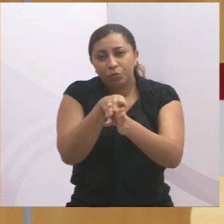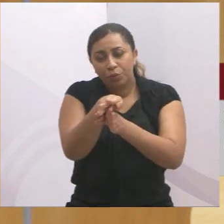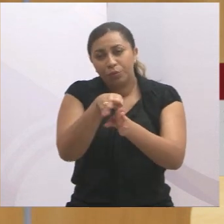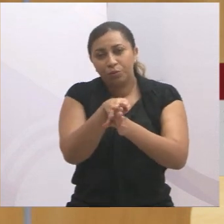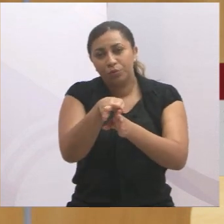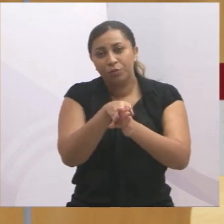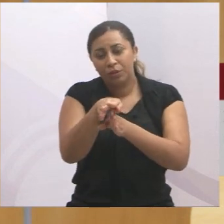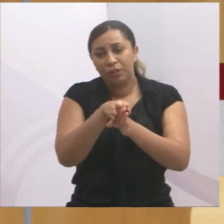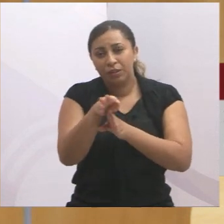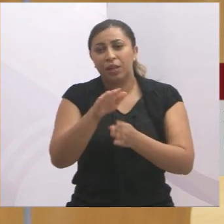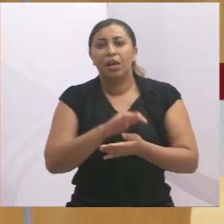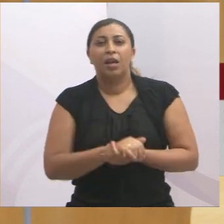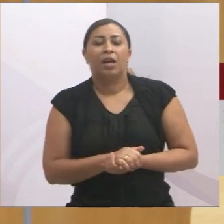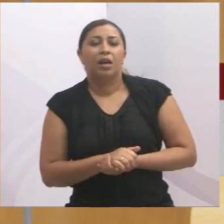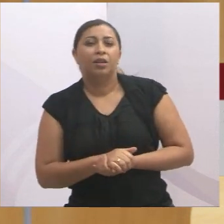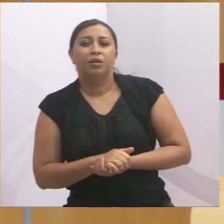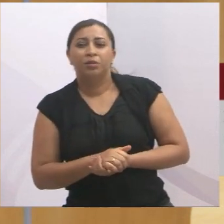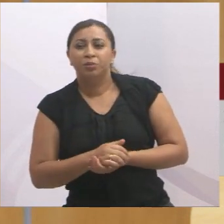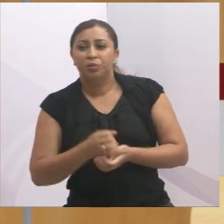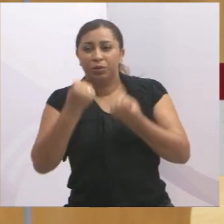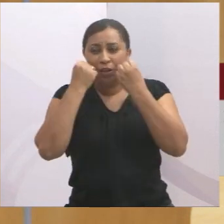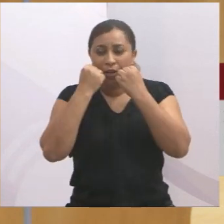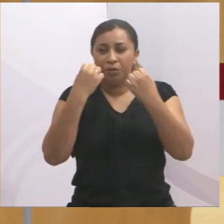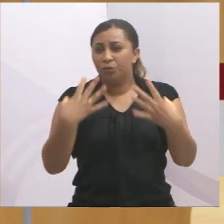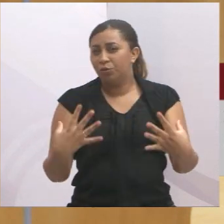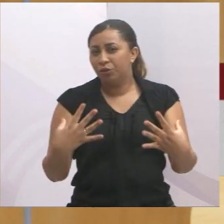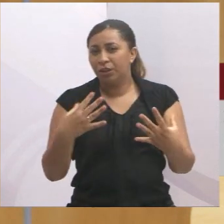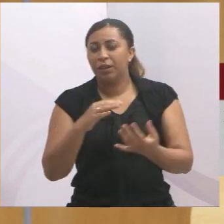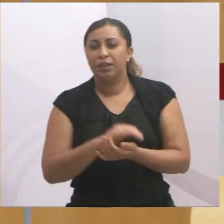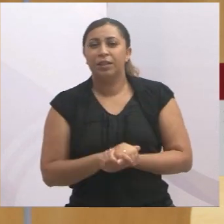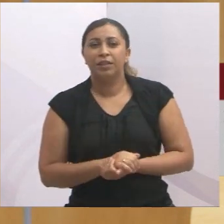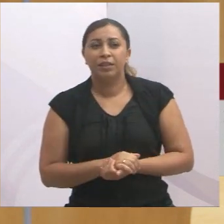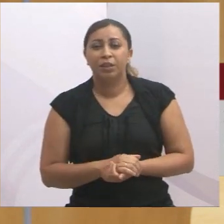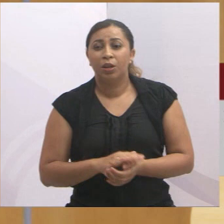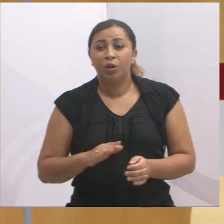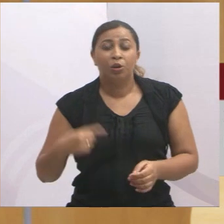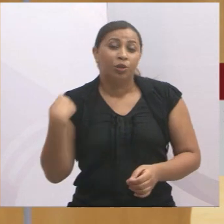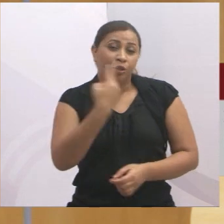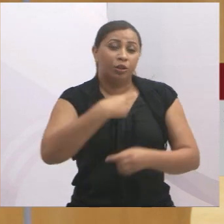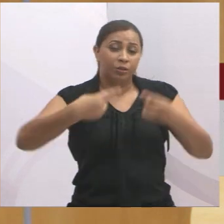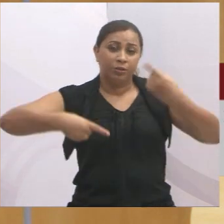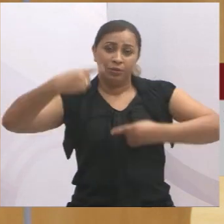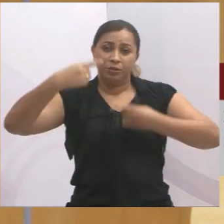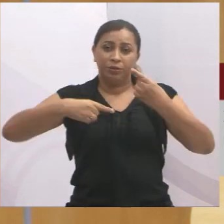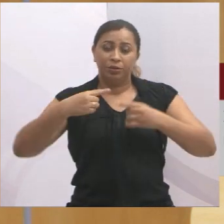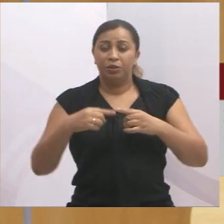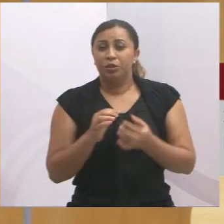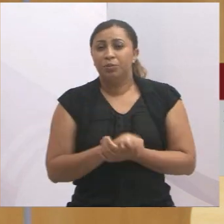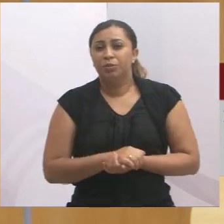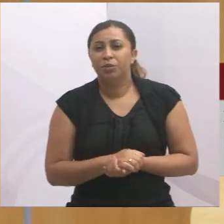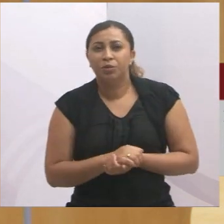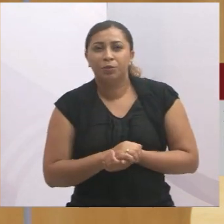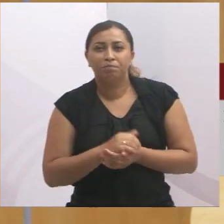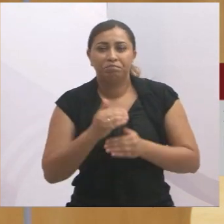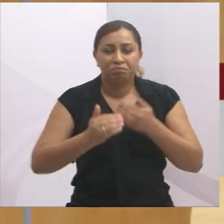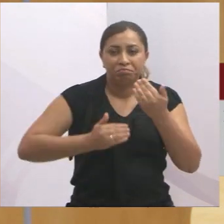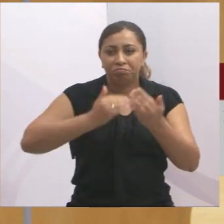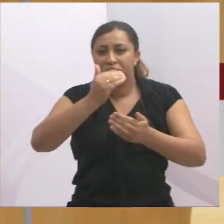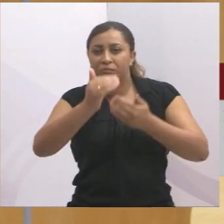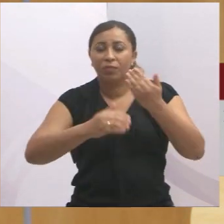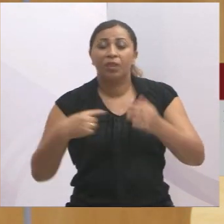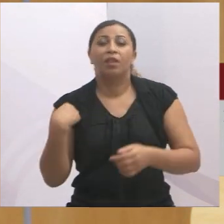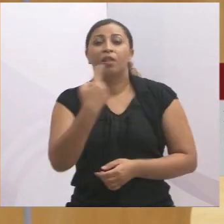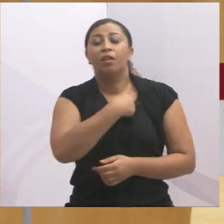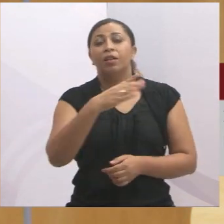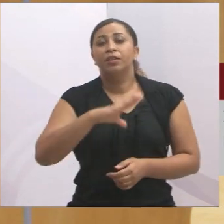participam das audiências, participem dos momentos que nós discutimos o desenvolvimento da nossa cidade, nós discutimos